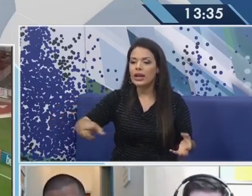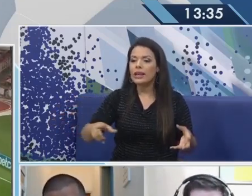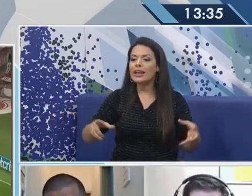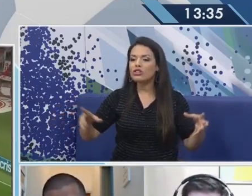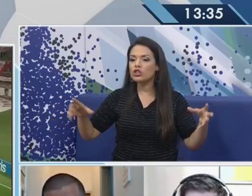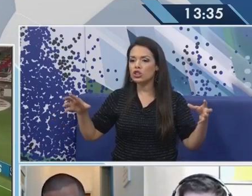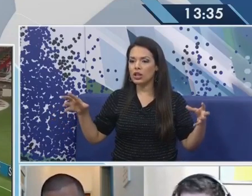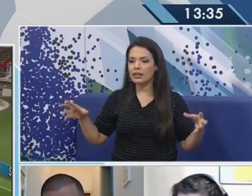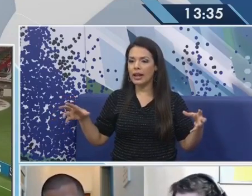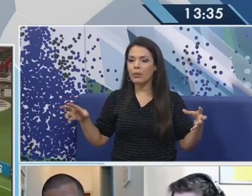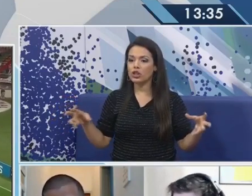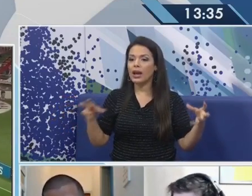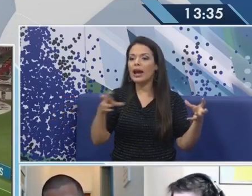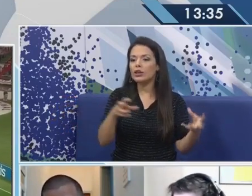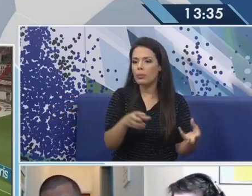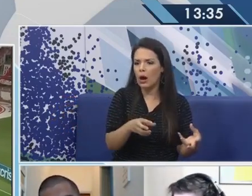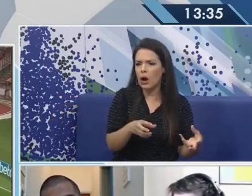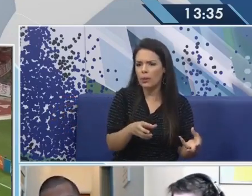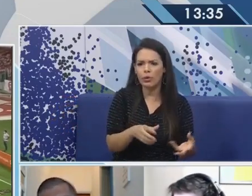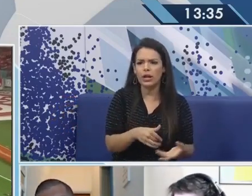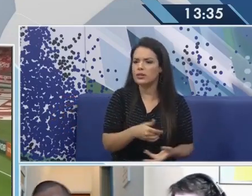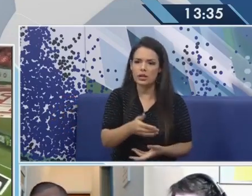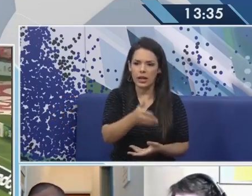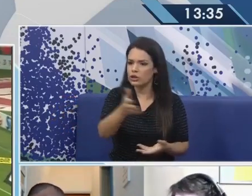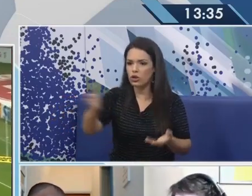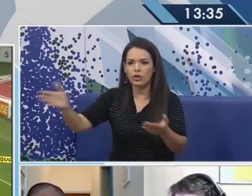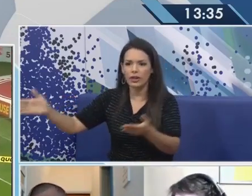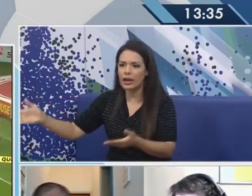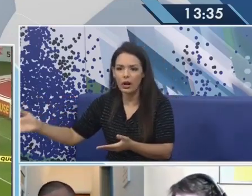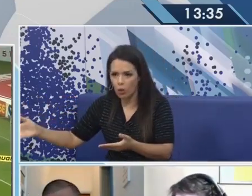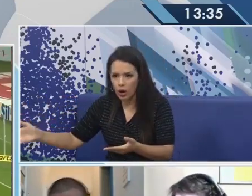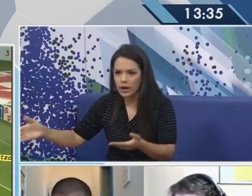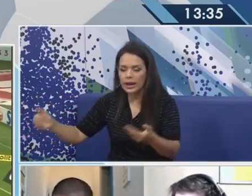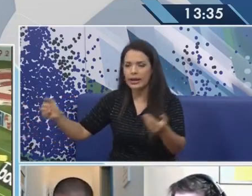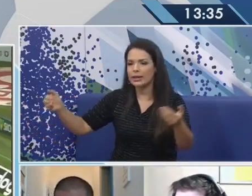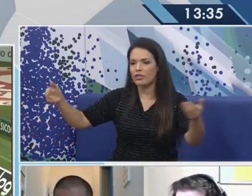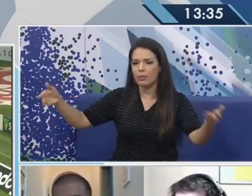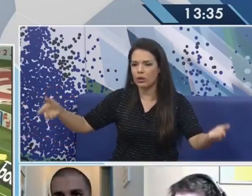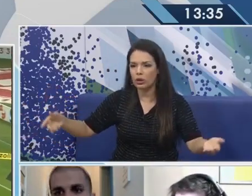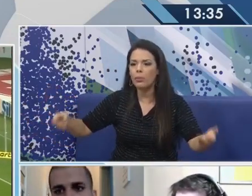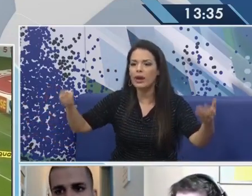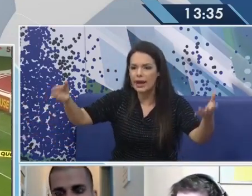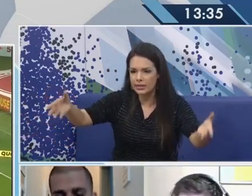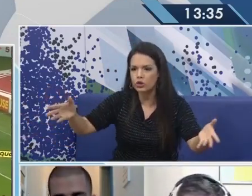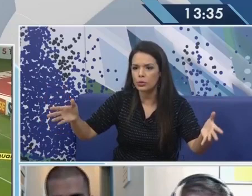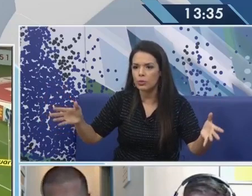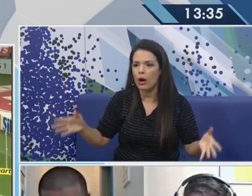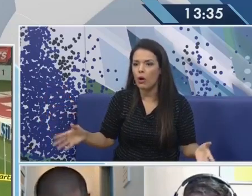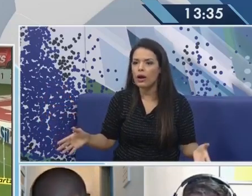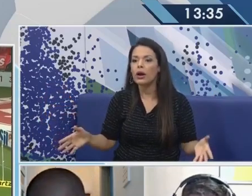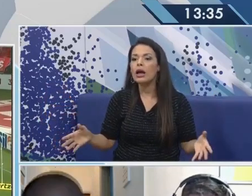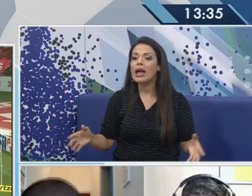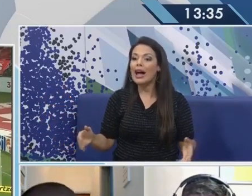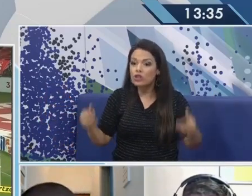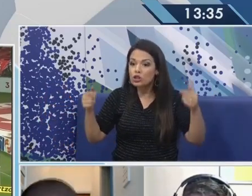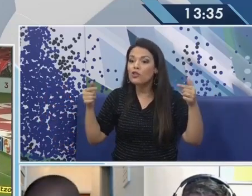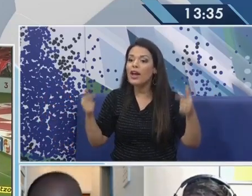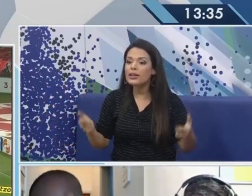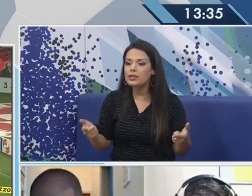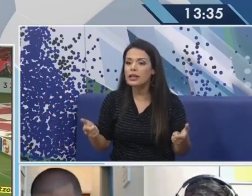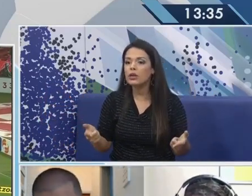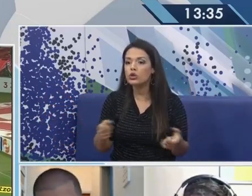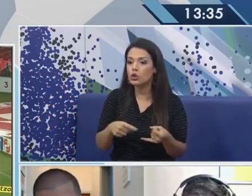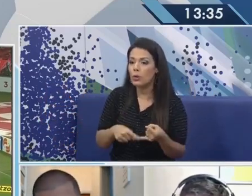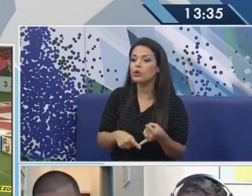jogadores, que a gente tem uma chegada do Barroca, porque assim, ele só foi treinar agora, ele estava à beira do campo, esse é o time do Barroca. A gente